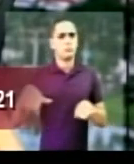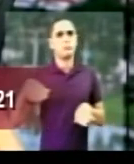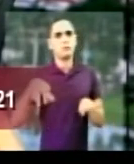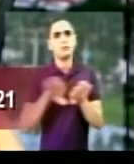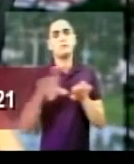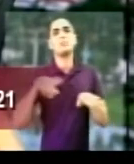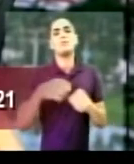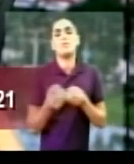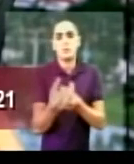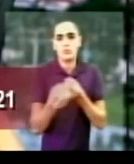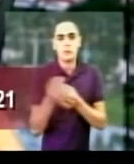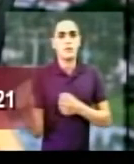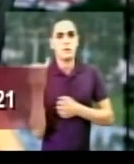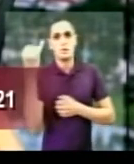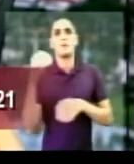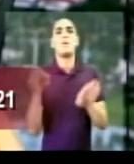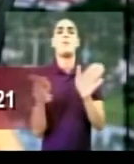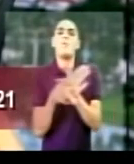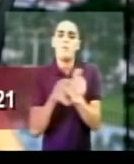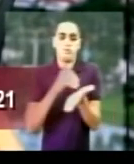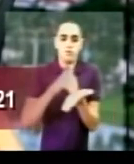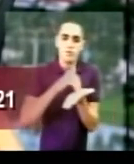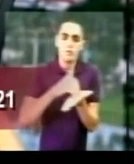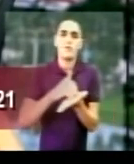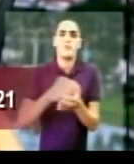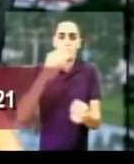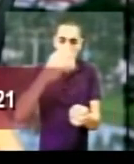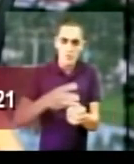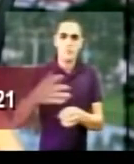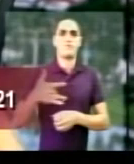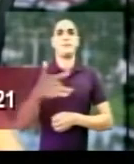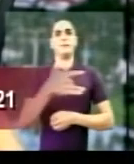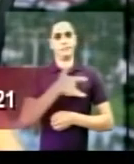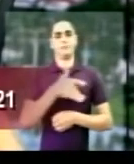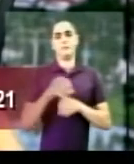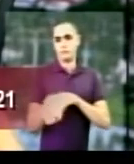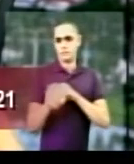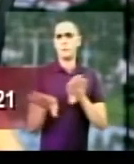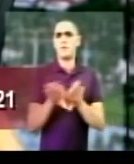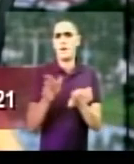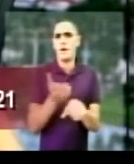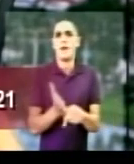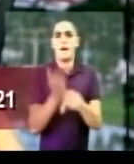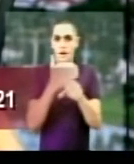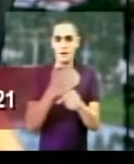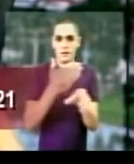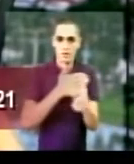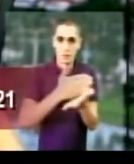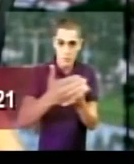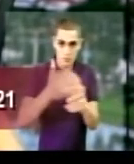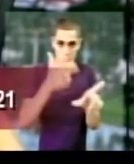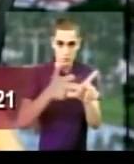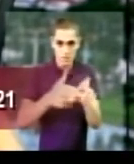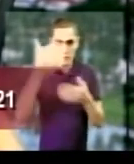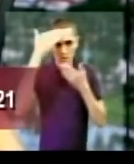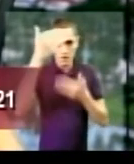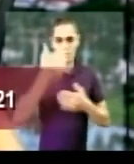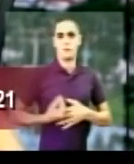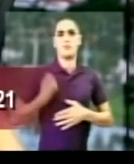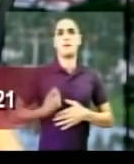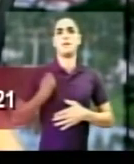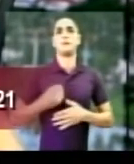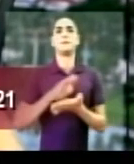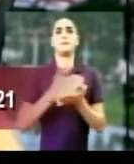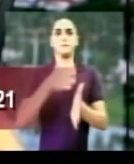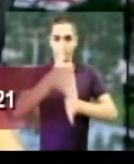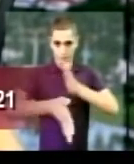da Secretaria Municipal de Educação. Antes da gente iniciar, gostaria de registrar e agradecer a presença do intérprete de Libras,